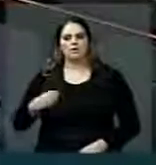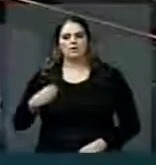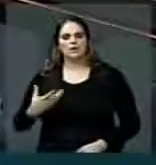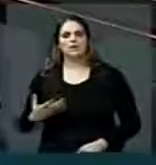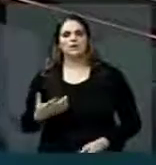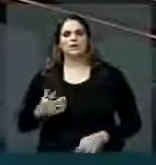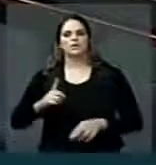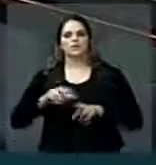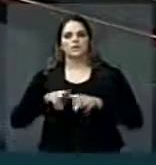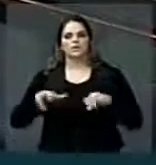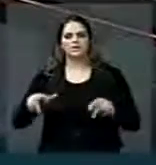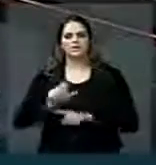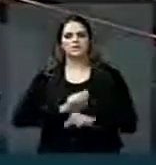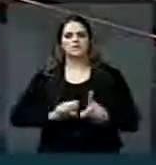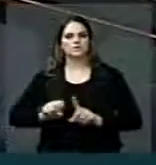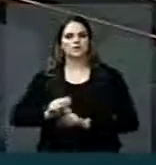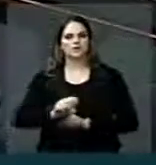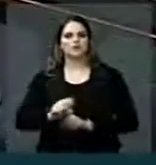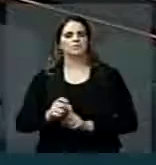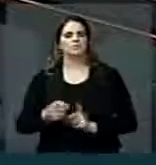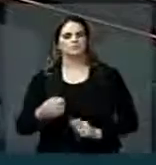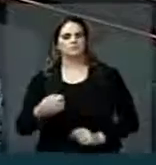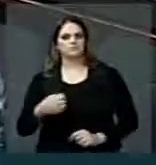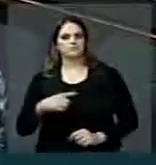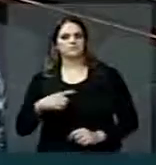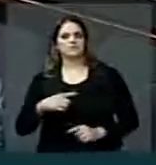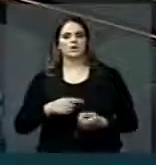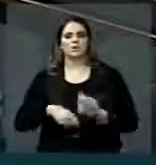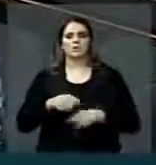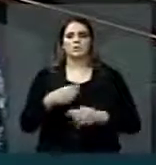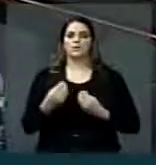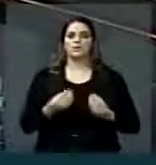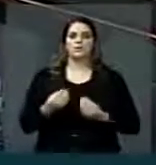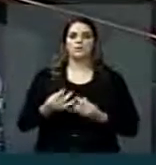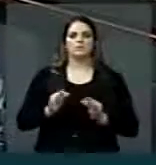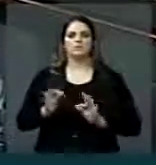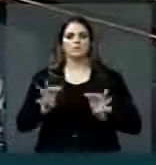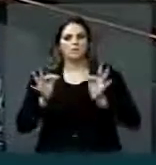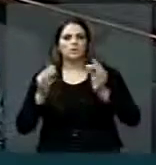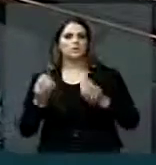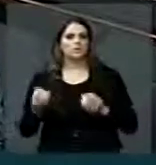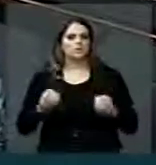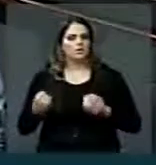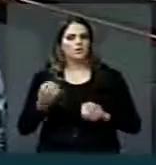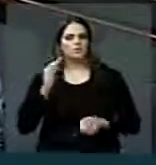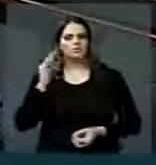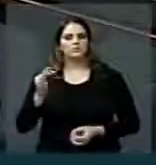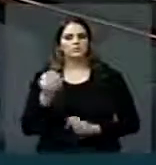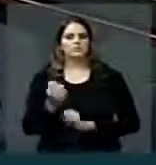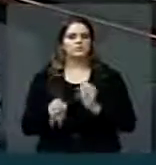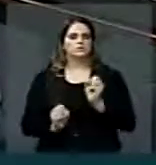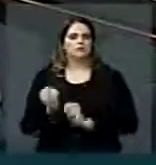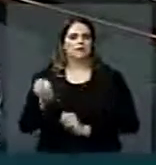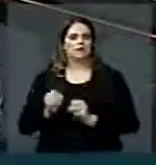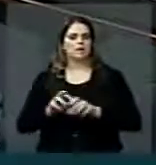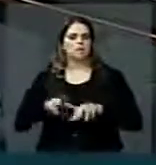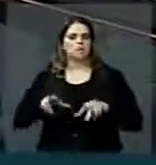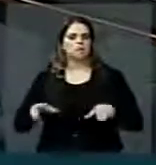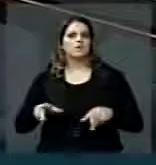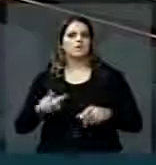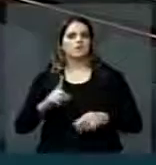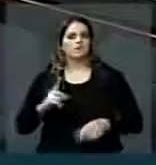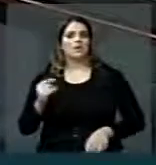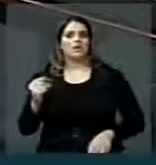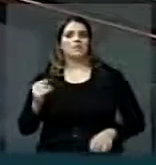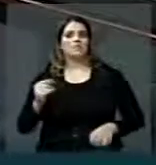diversidade social que tem, as implicações econômicas, as implicações tecnológicas, as implicações industriais. Portanto, são aspectos